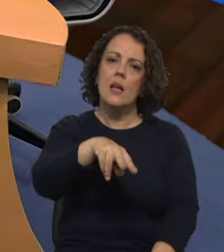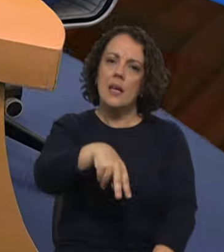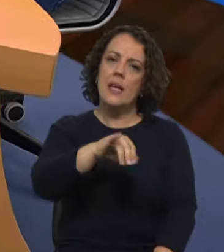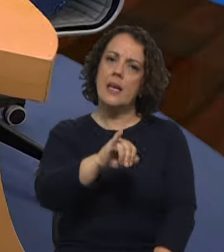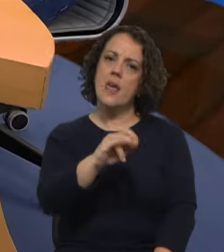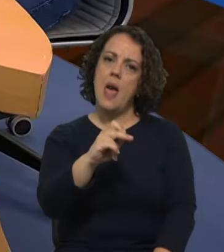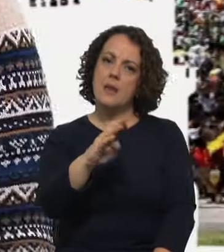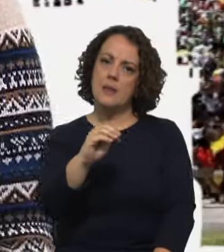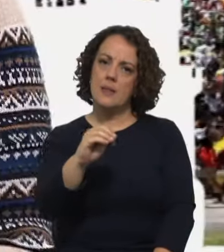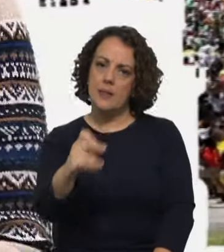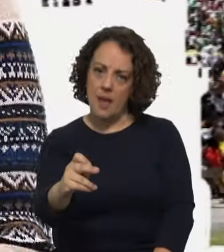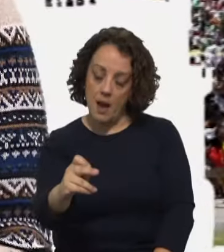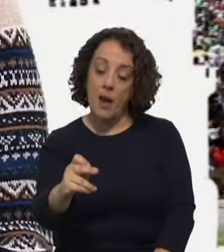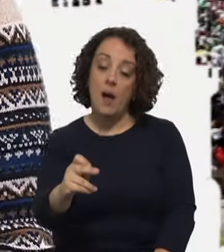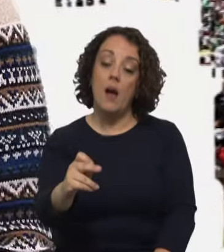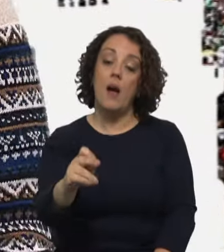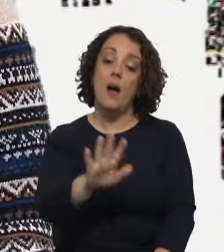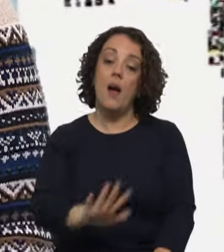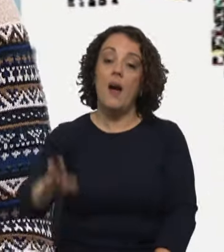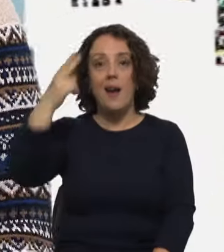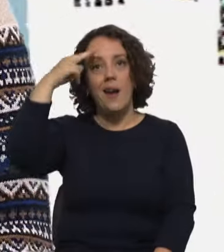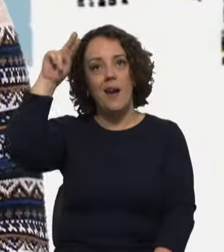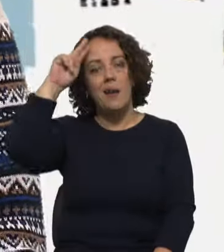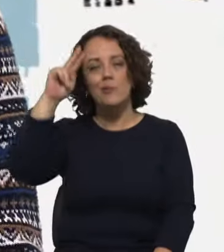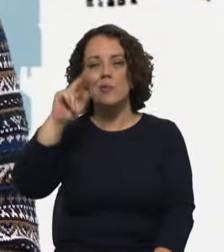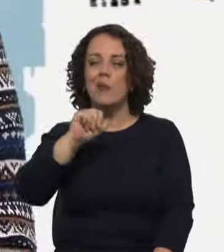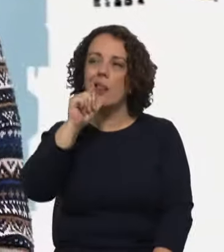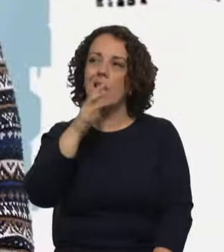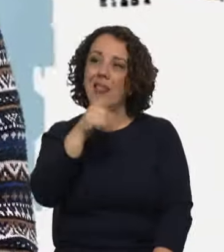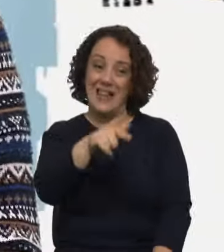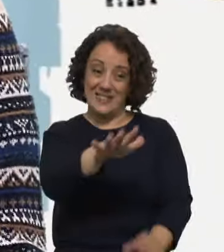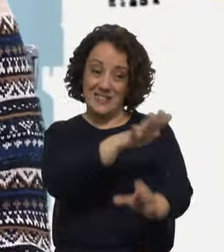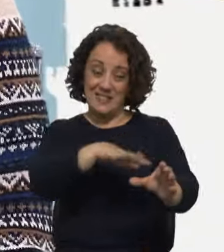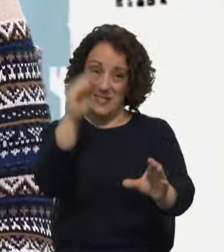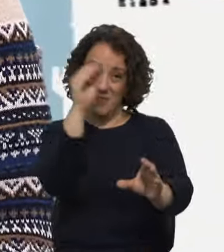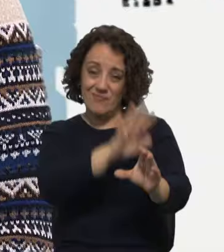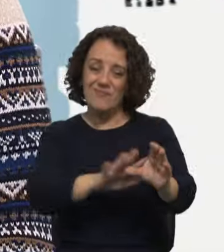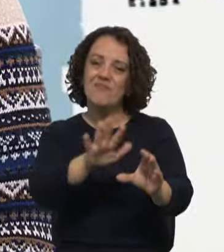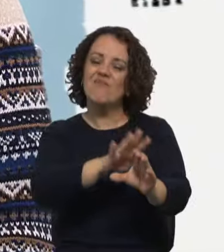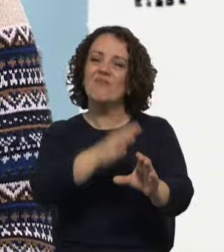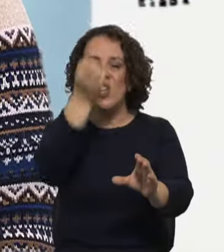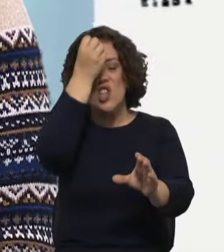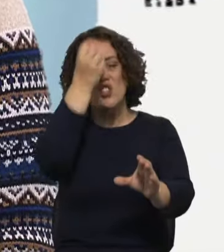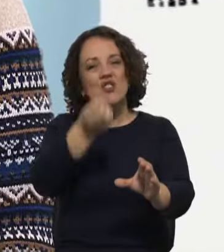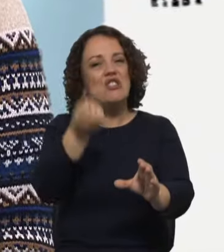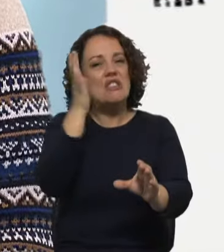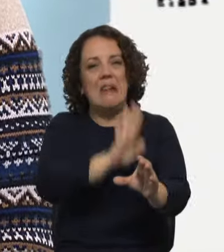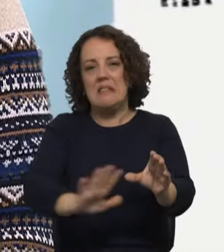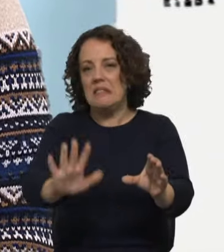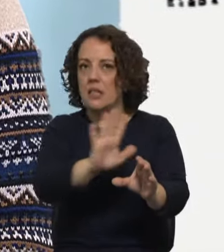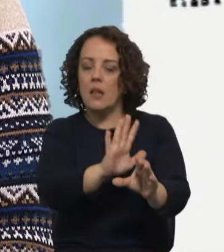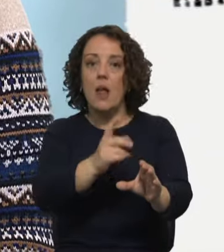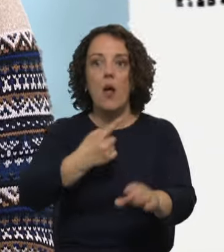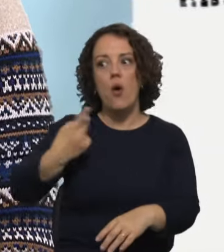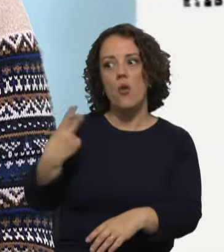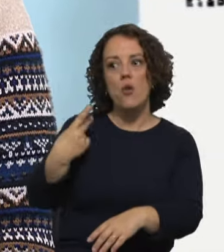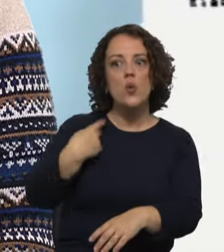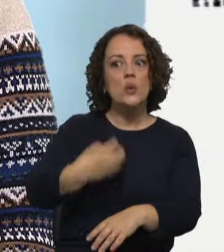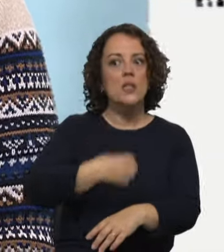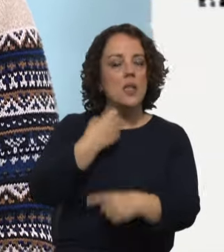Moçambique designada um bocadinho a província esquecida não é e mas nós não sentimos isto sentimos que de facto é uma Província de uma